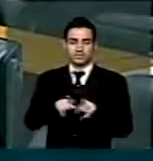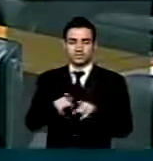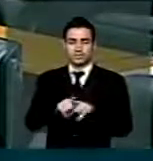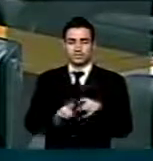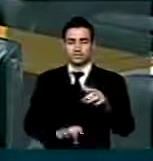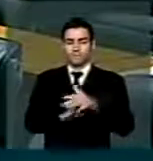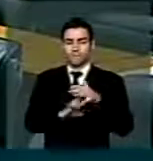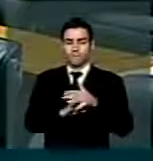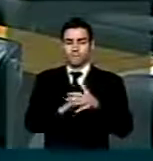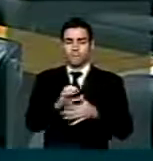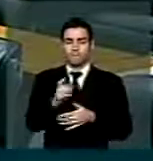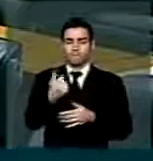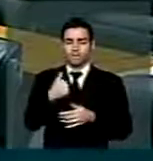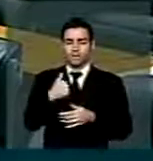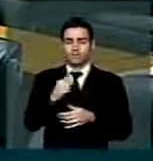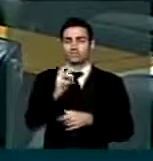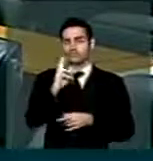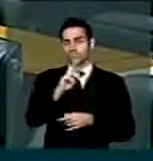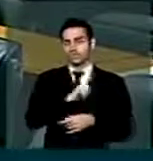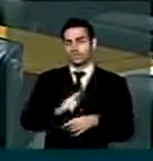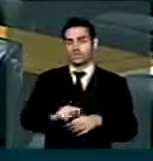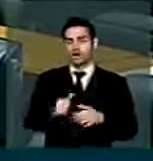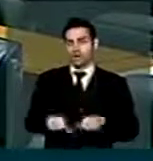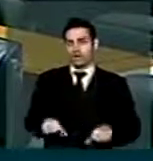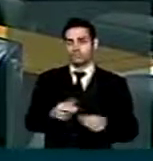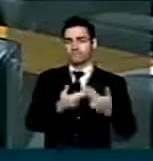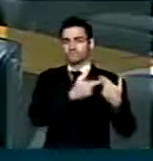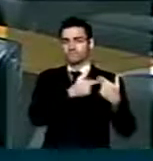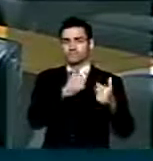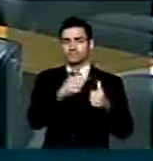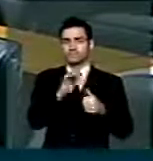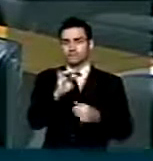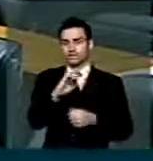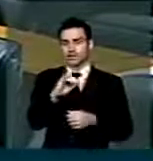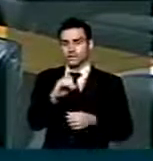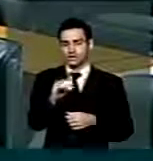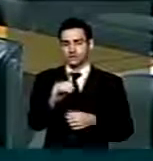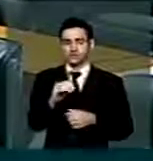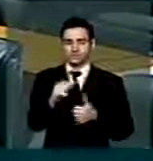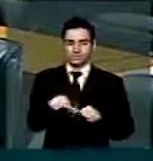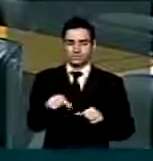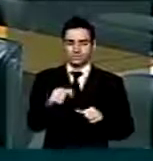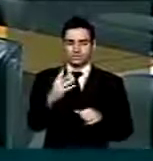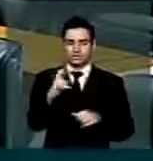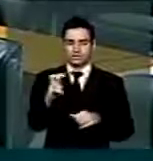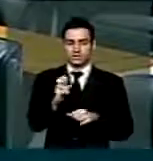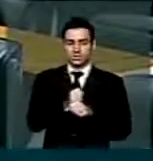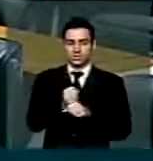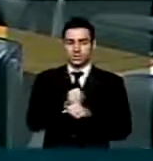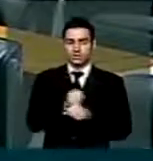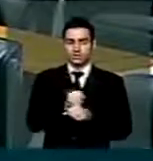tive também a honra de governar, de dirigir nos governos Tancredo Neves e Hélio Garcia. É os 45 anos da Prodenge.